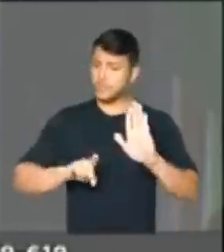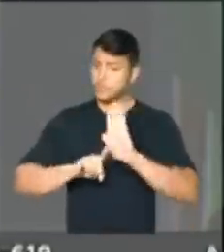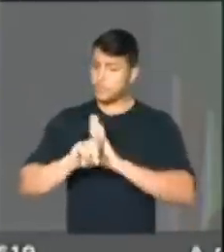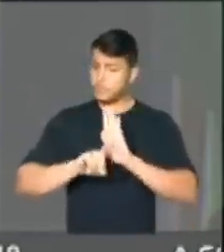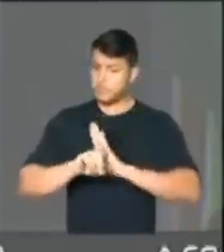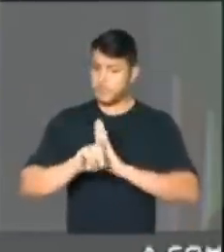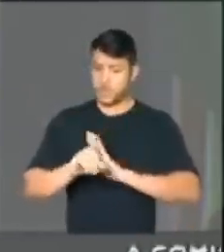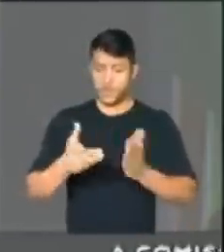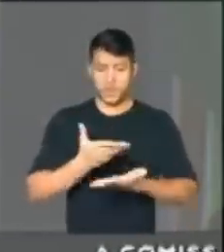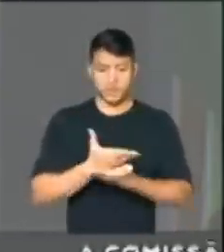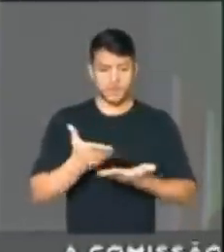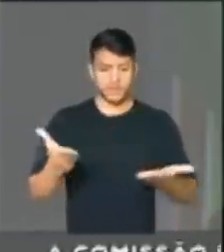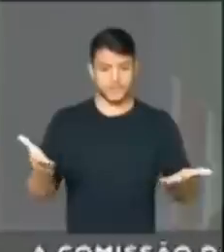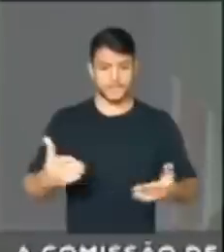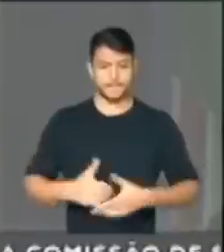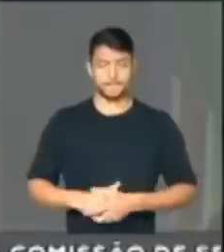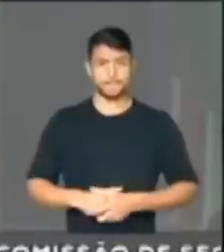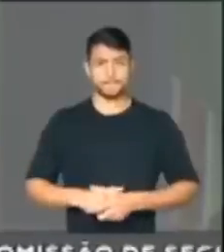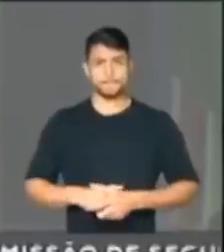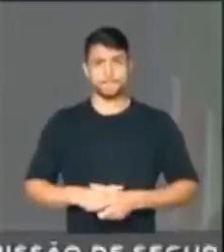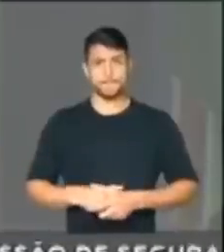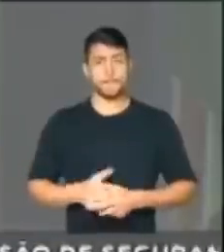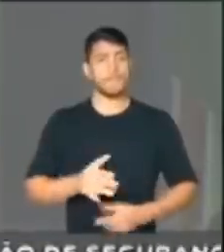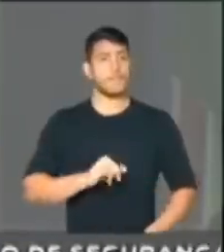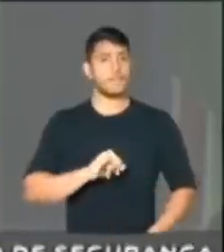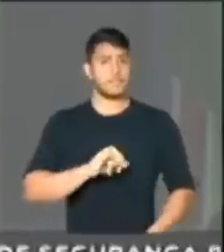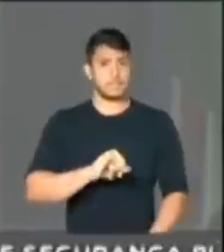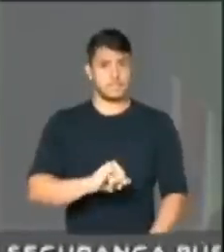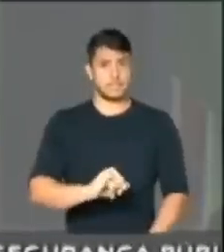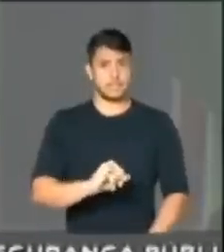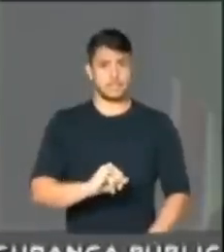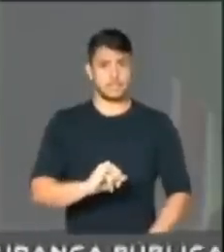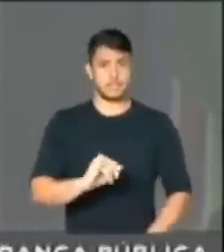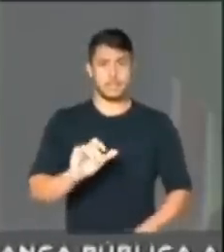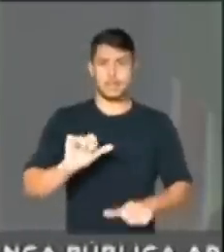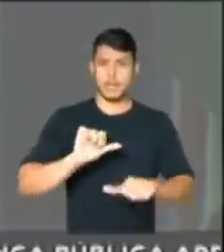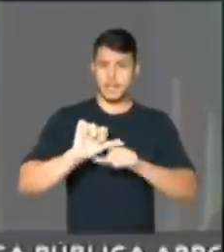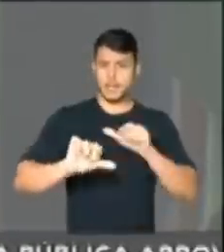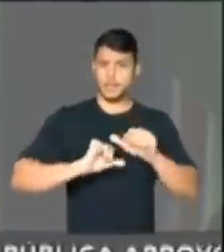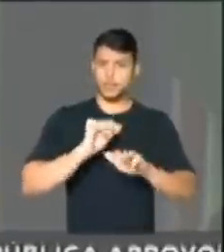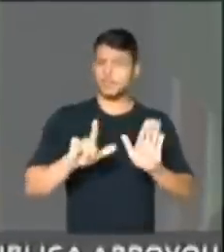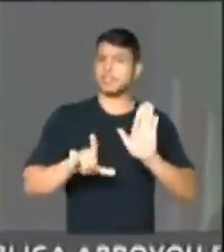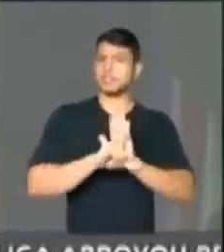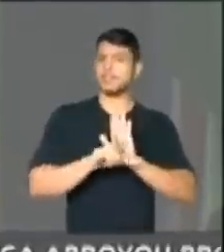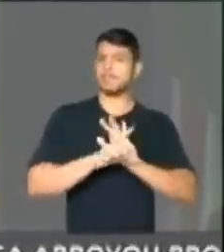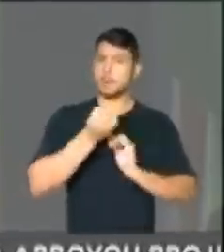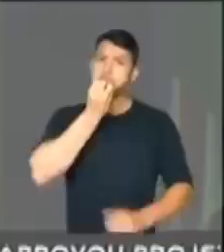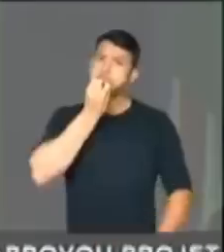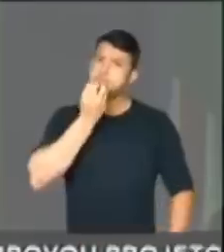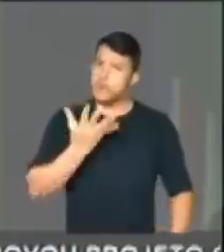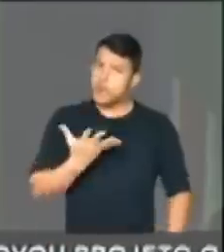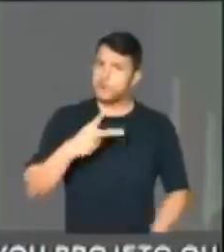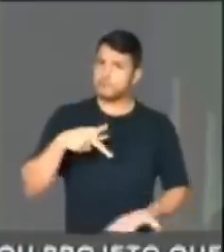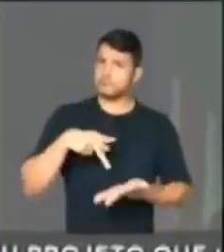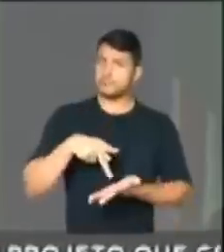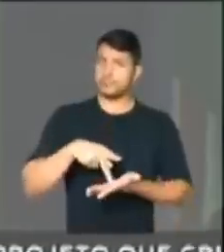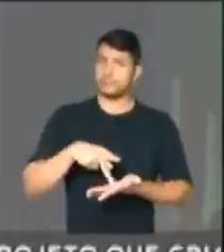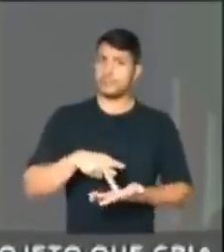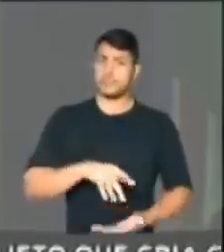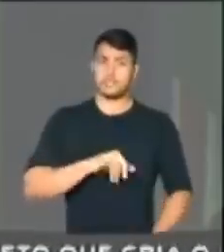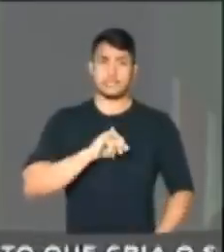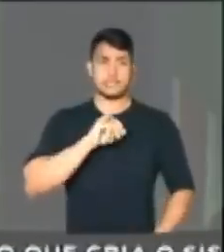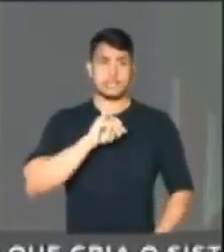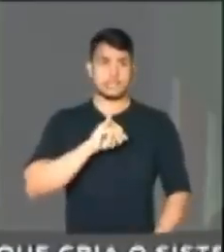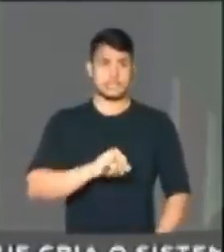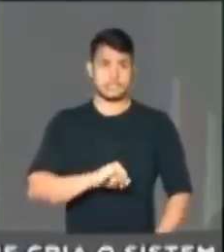ilustre presidenta, se esta reforma é tão boa, se esta reforma é boa